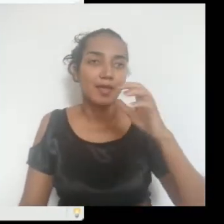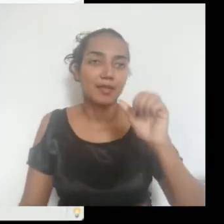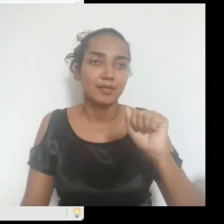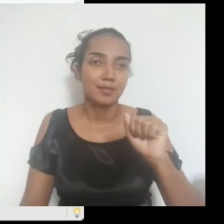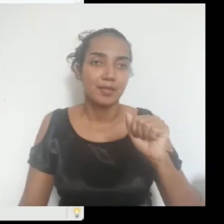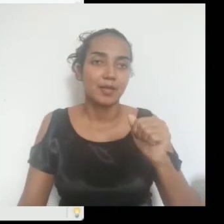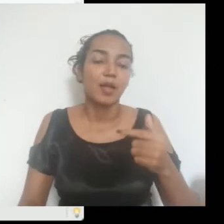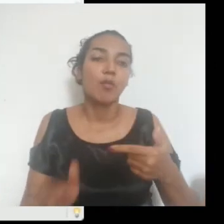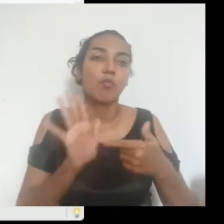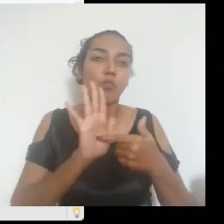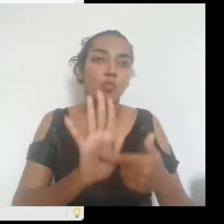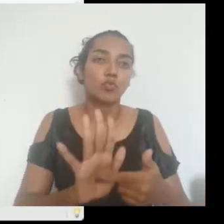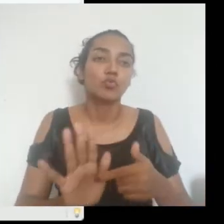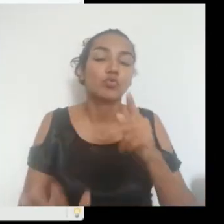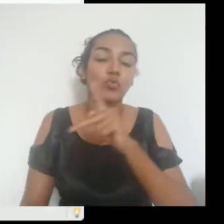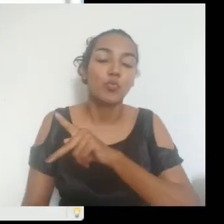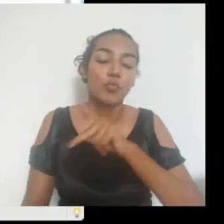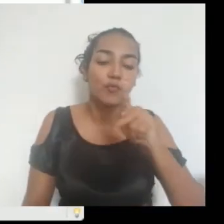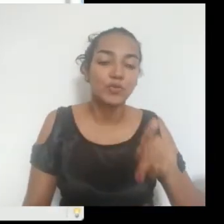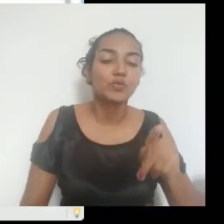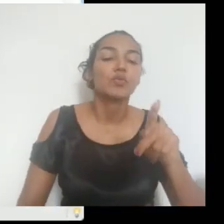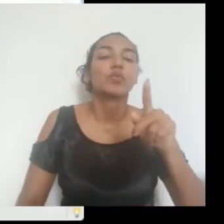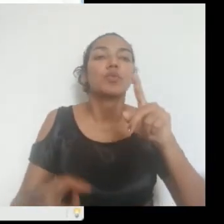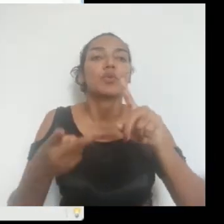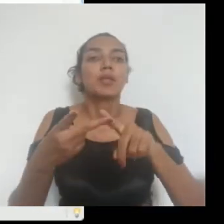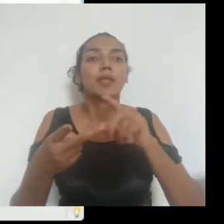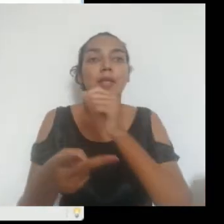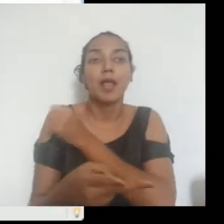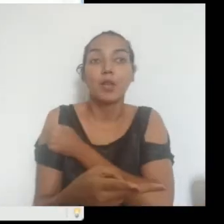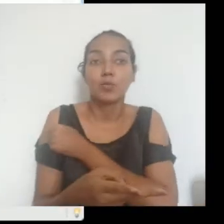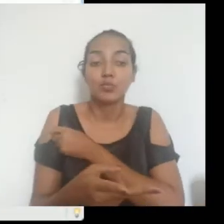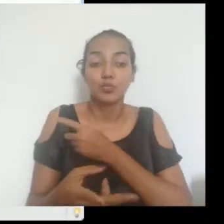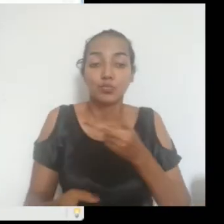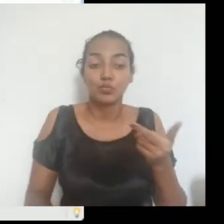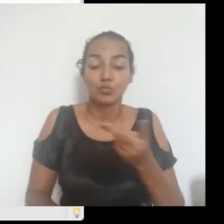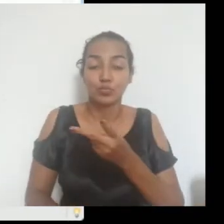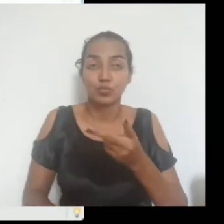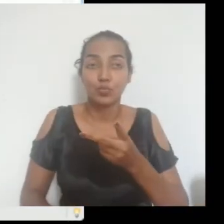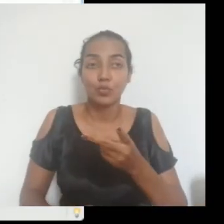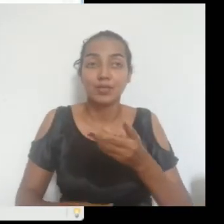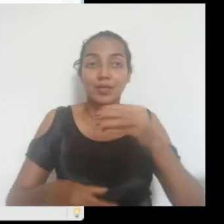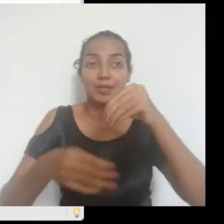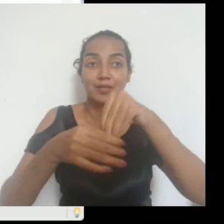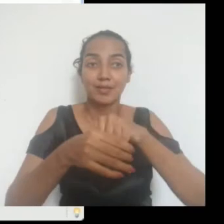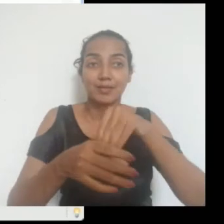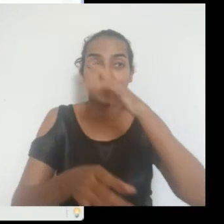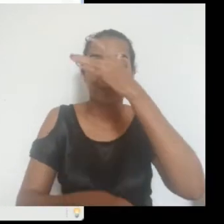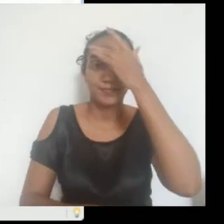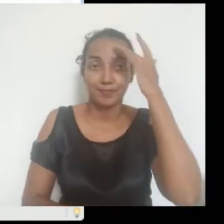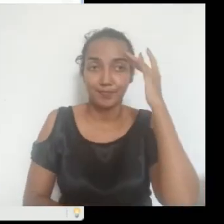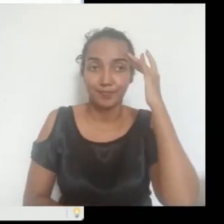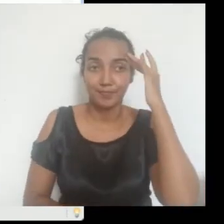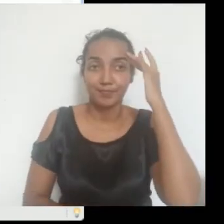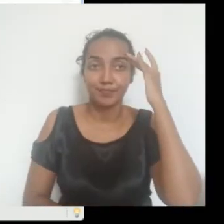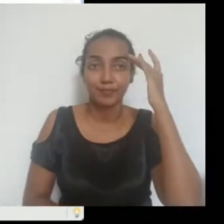aluno são ambos uma pessoa. Então, se vocês perceberem aqui no programa